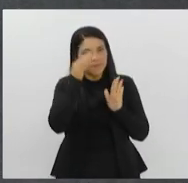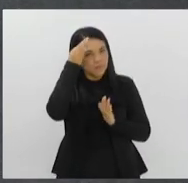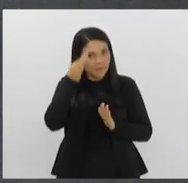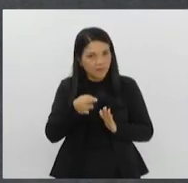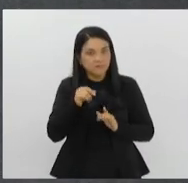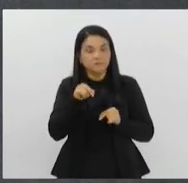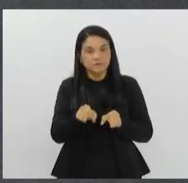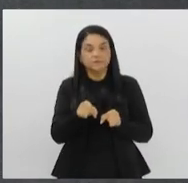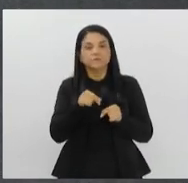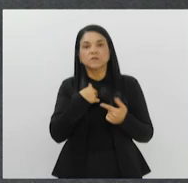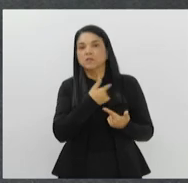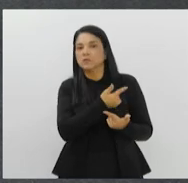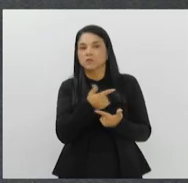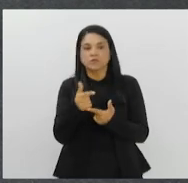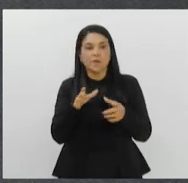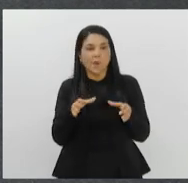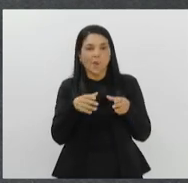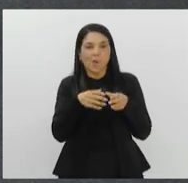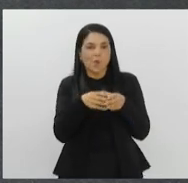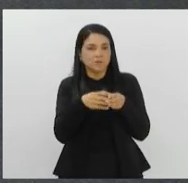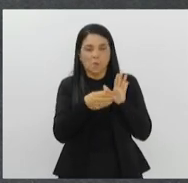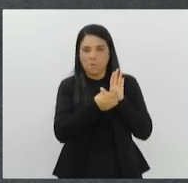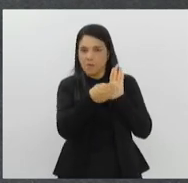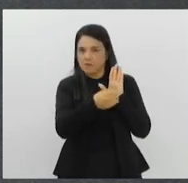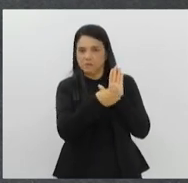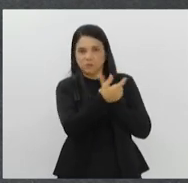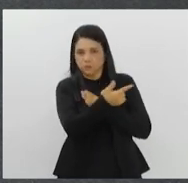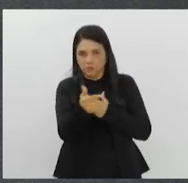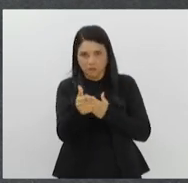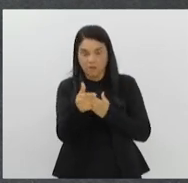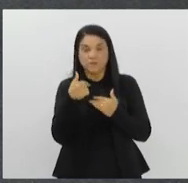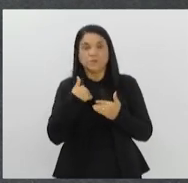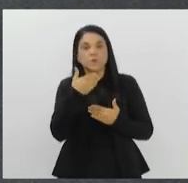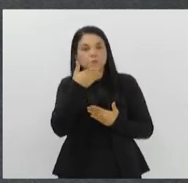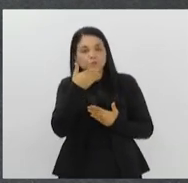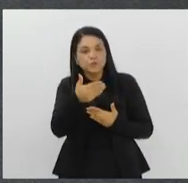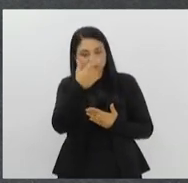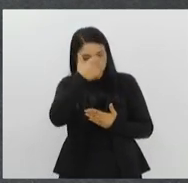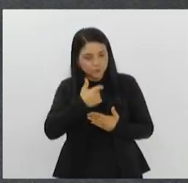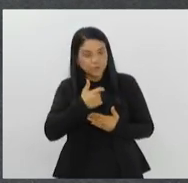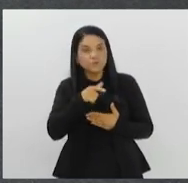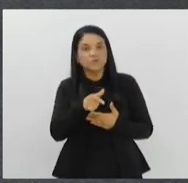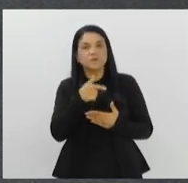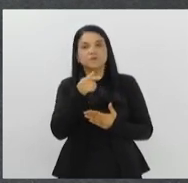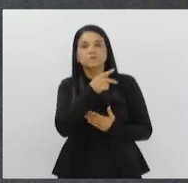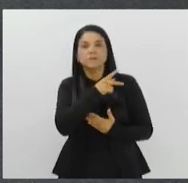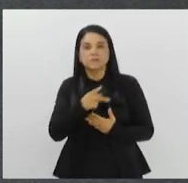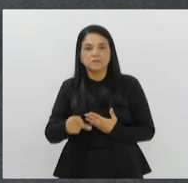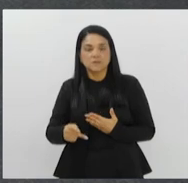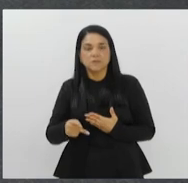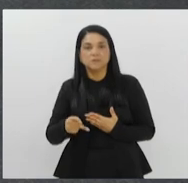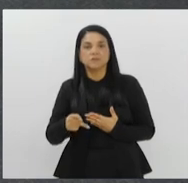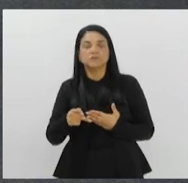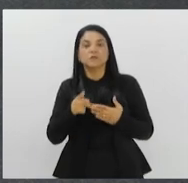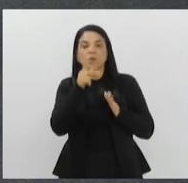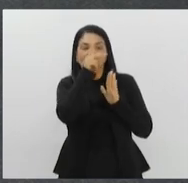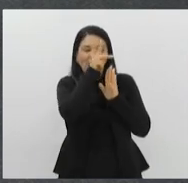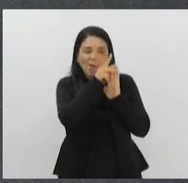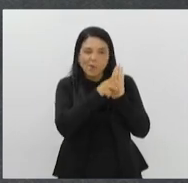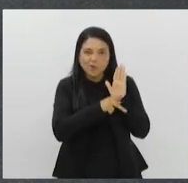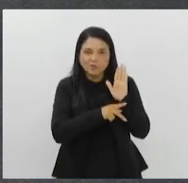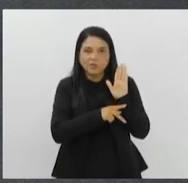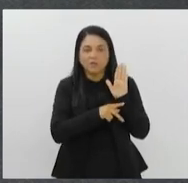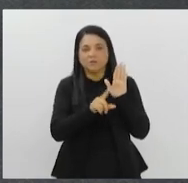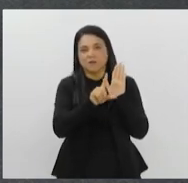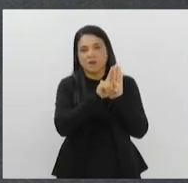não haverá comissão para dar parecer. O meu pedido aqui é que Vossa Excelência traga o projeto na semana